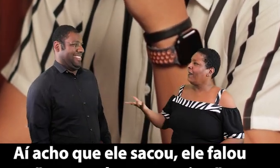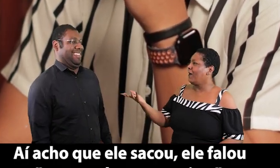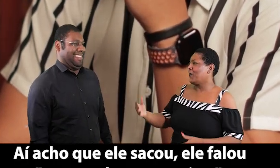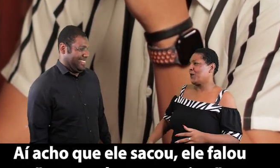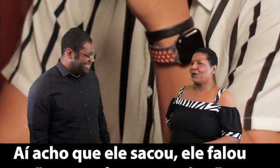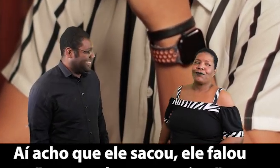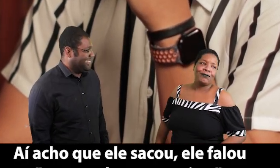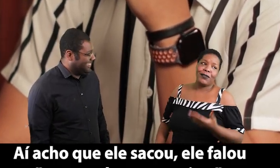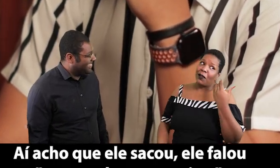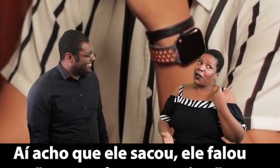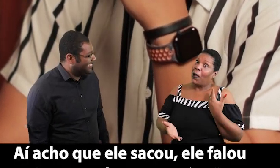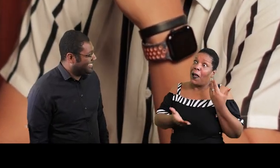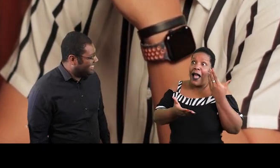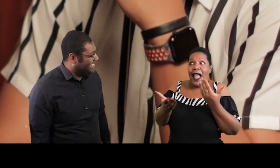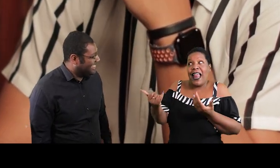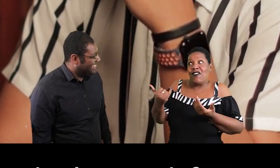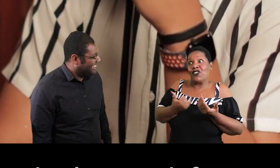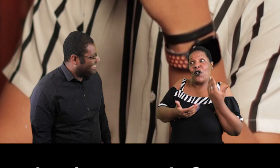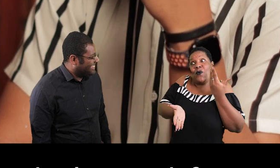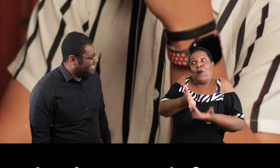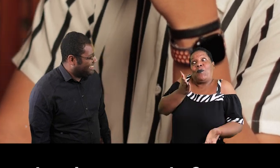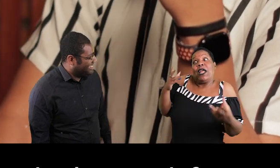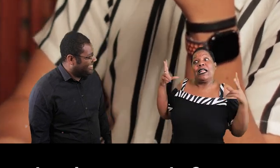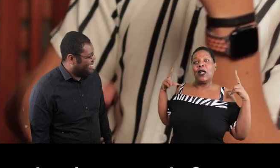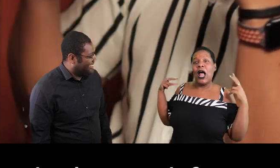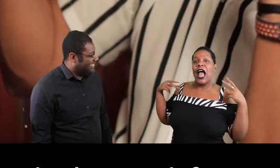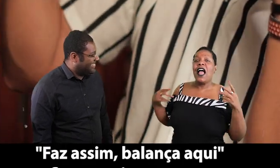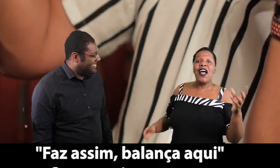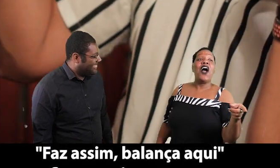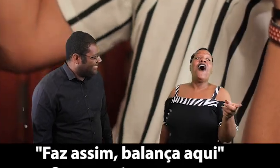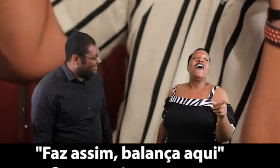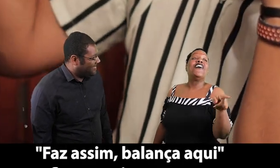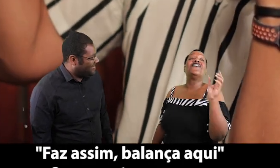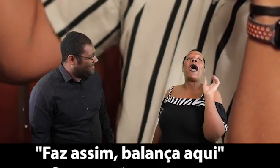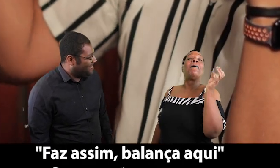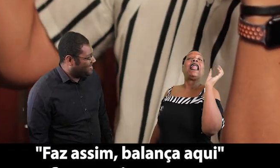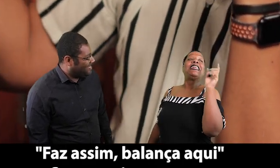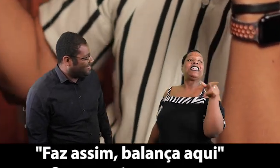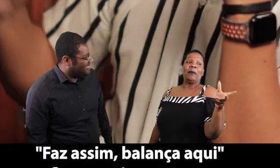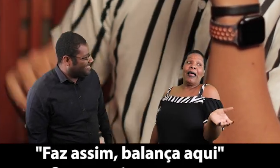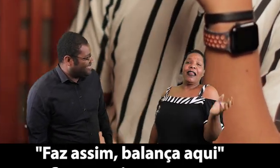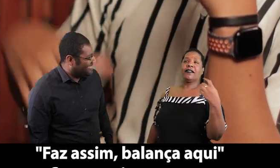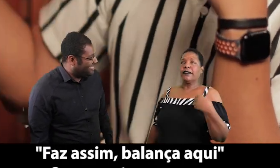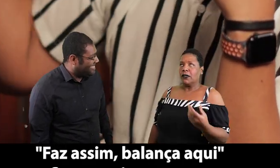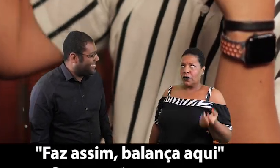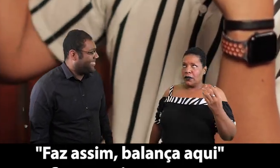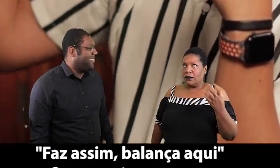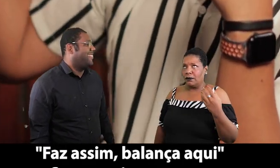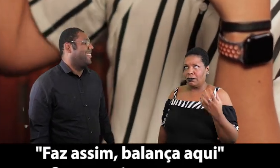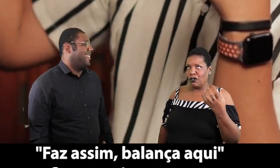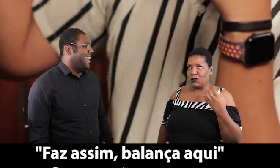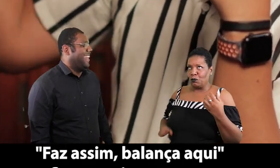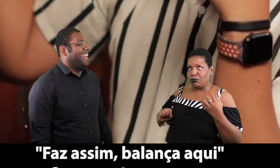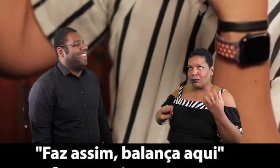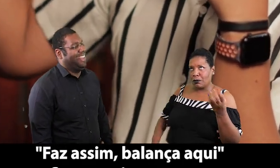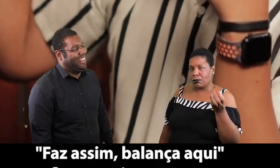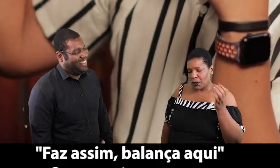sacou, ele falou, vou perder o motorista, né? Aí me deu um ganzai e ficava, Júnior, faz assim, ó, balança aqui. E eu ficava assim,